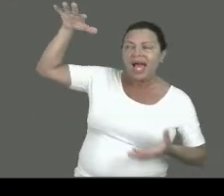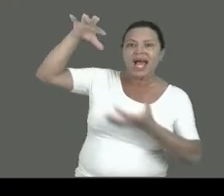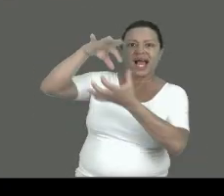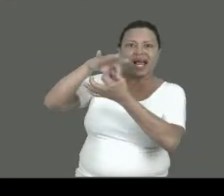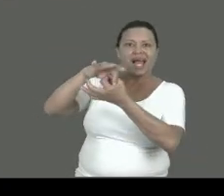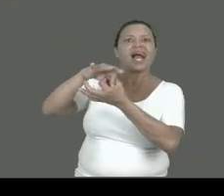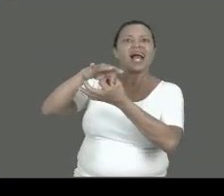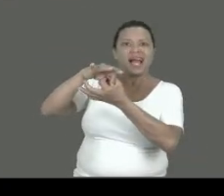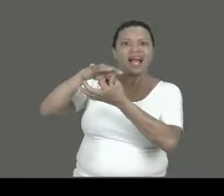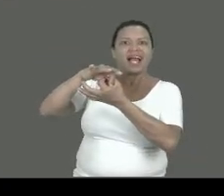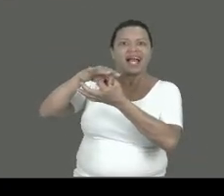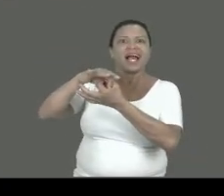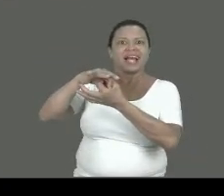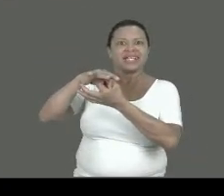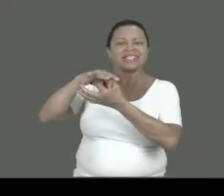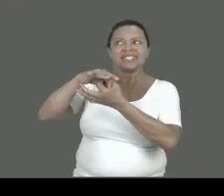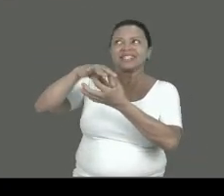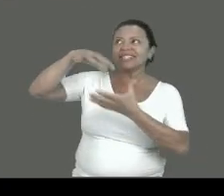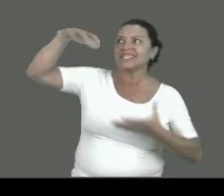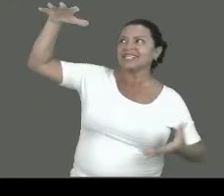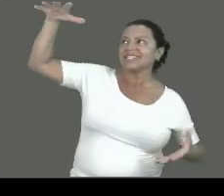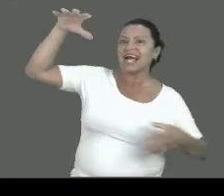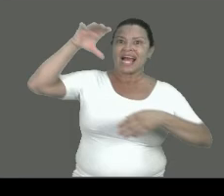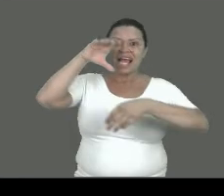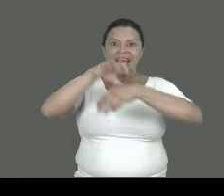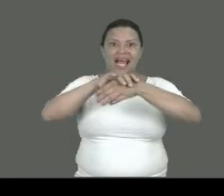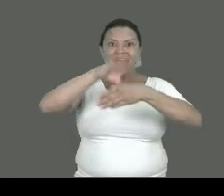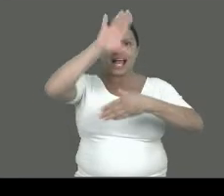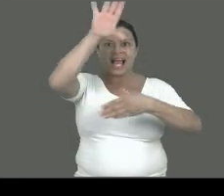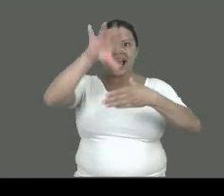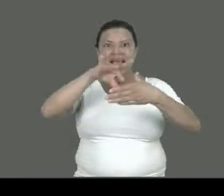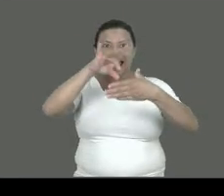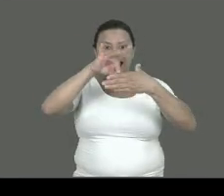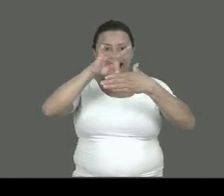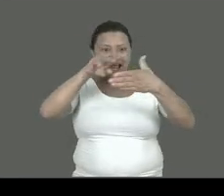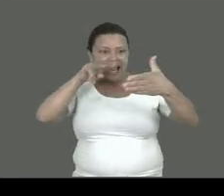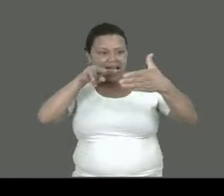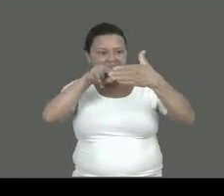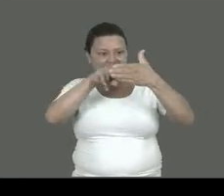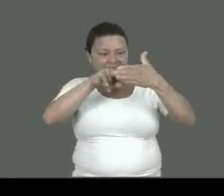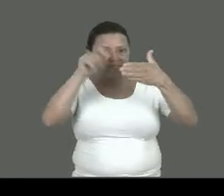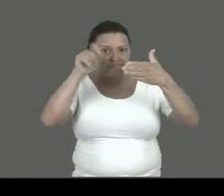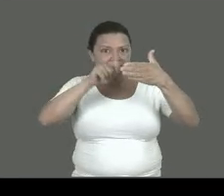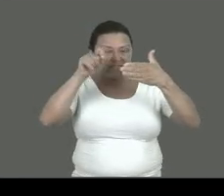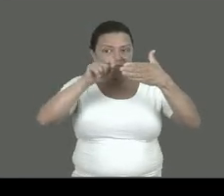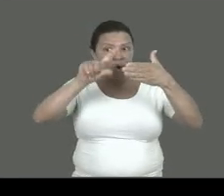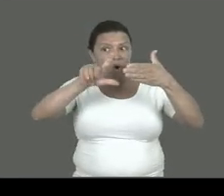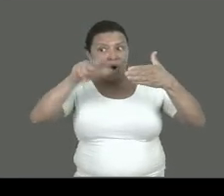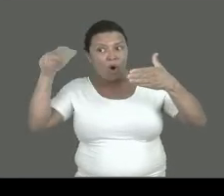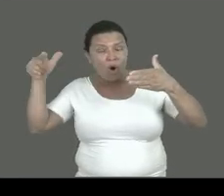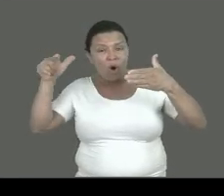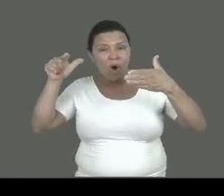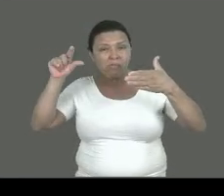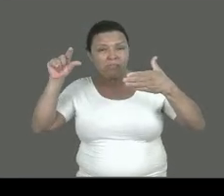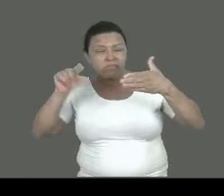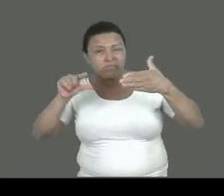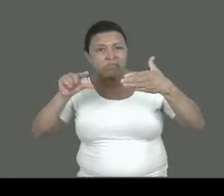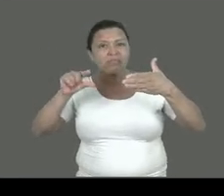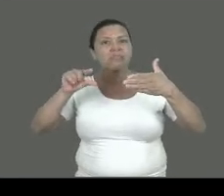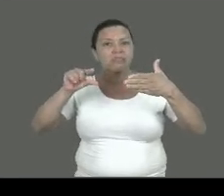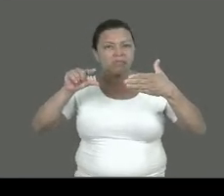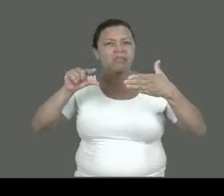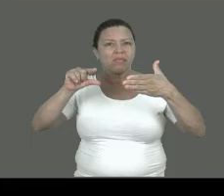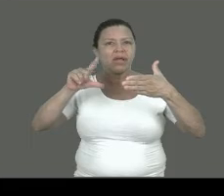dois estados, materializado e outro menos materializado, né? Um bastante enraizado